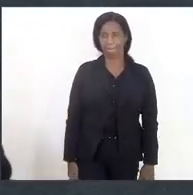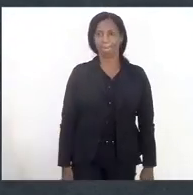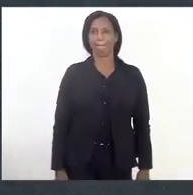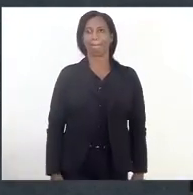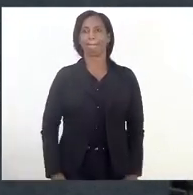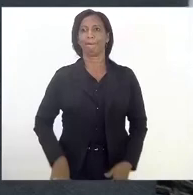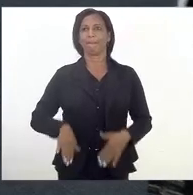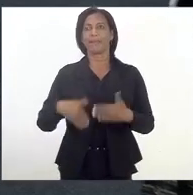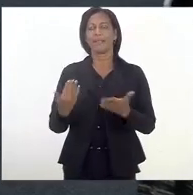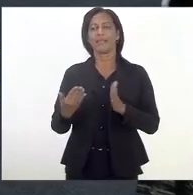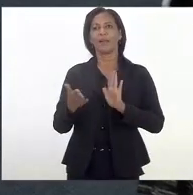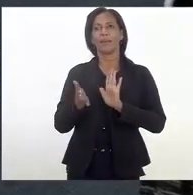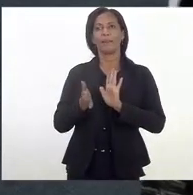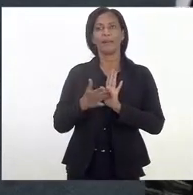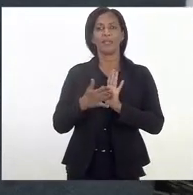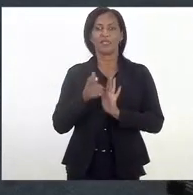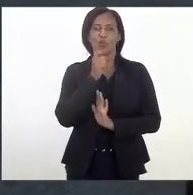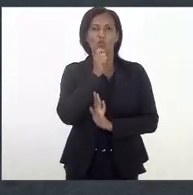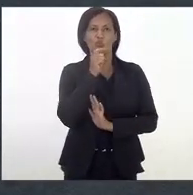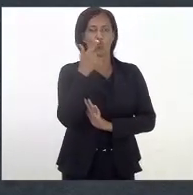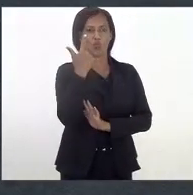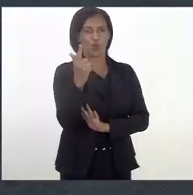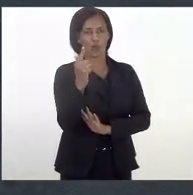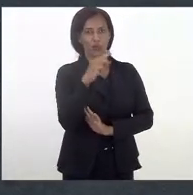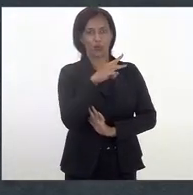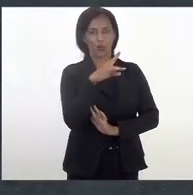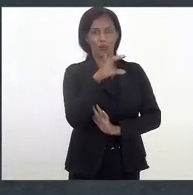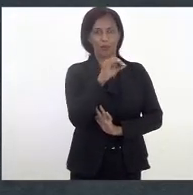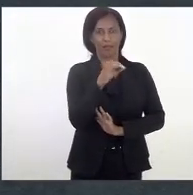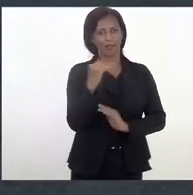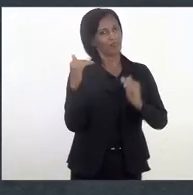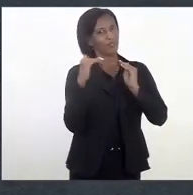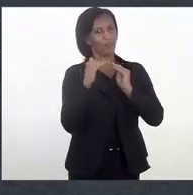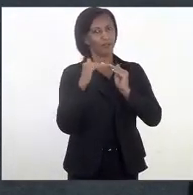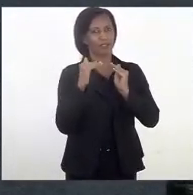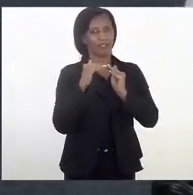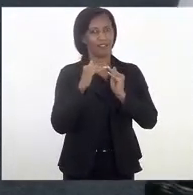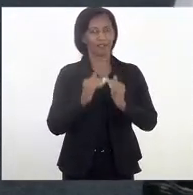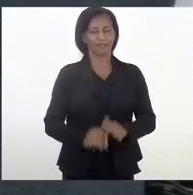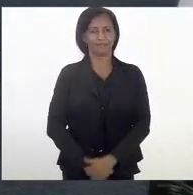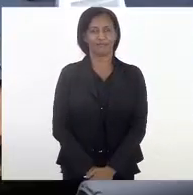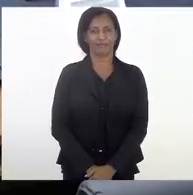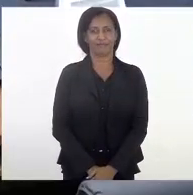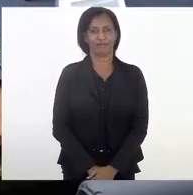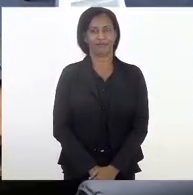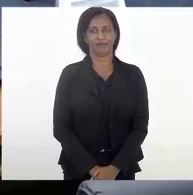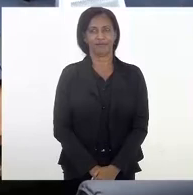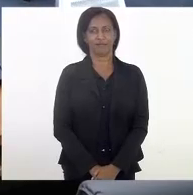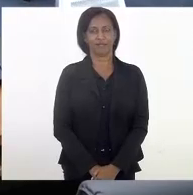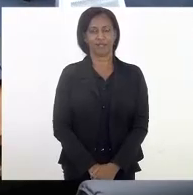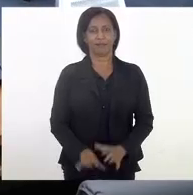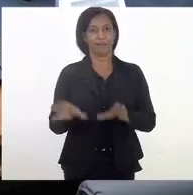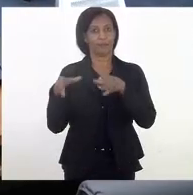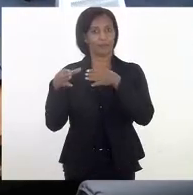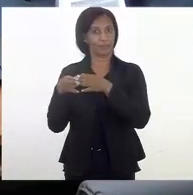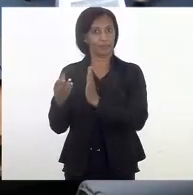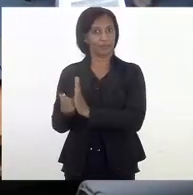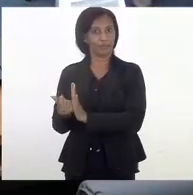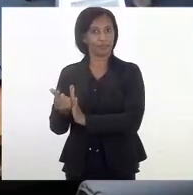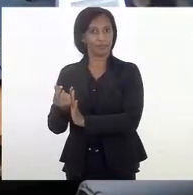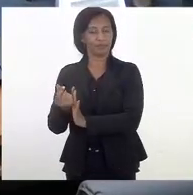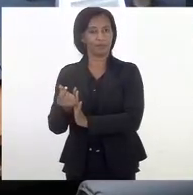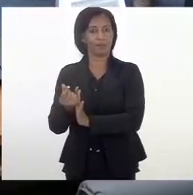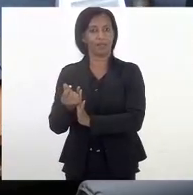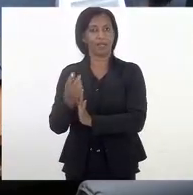então parecer não pode ser outro no mérito do que favorável e pela comissão de orçamento